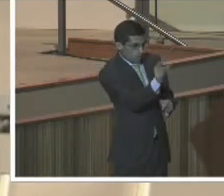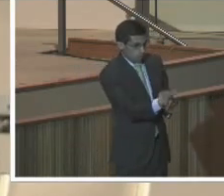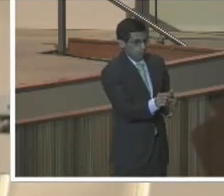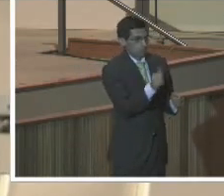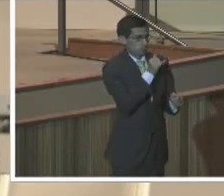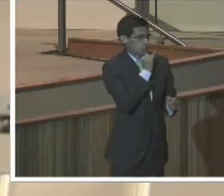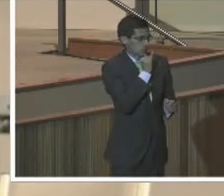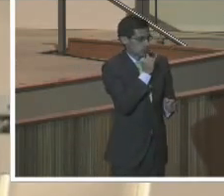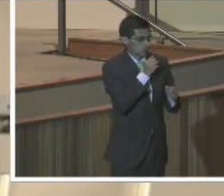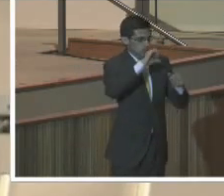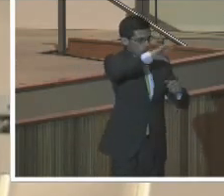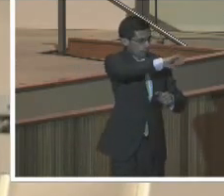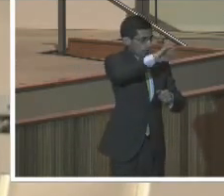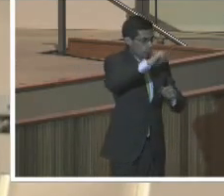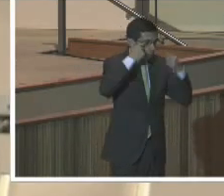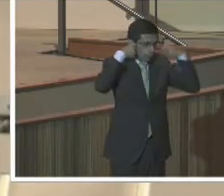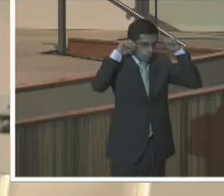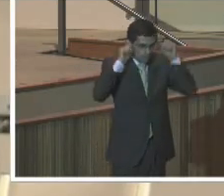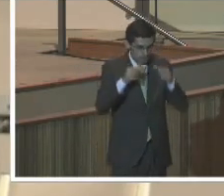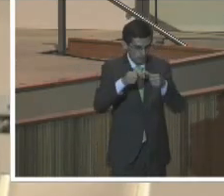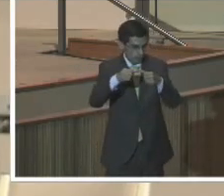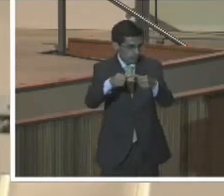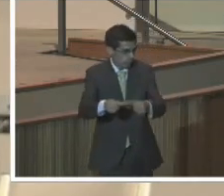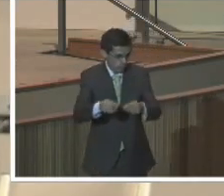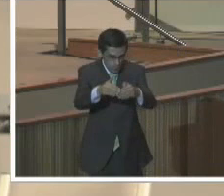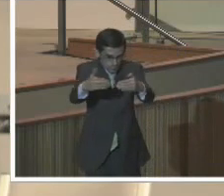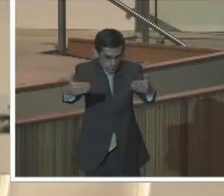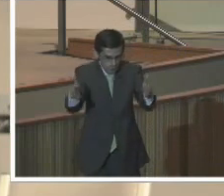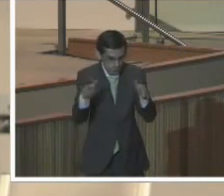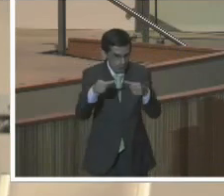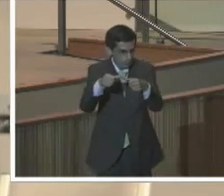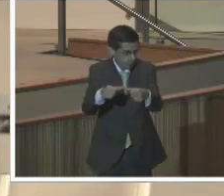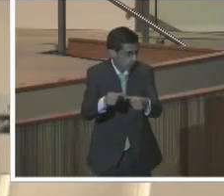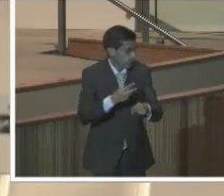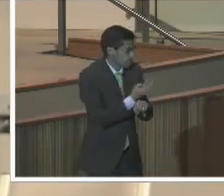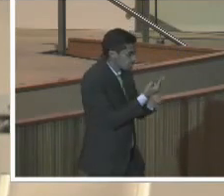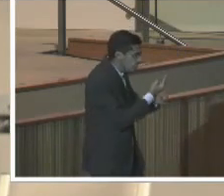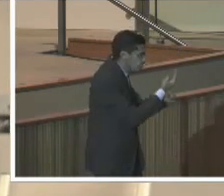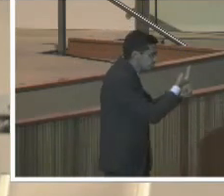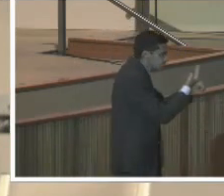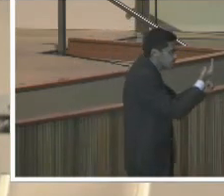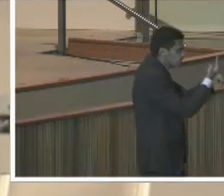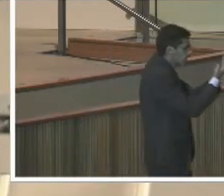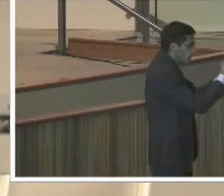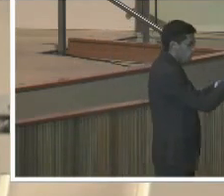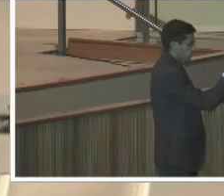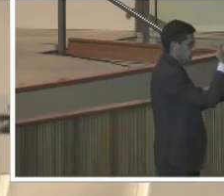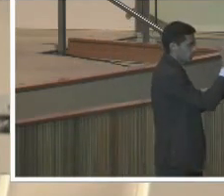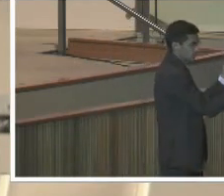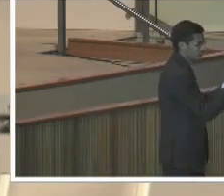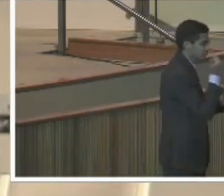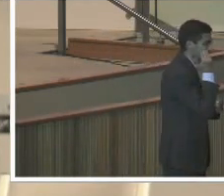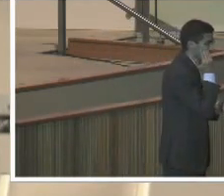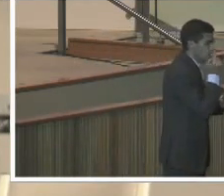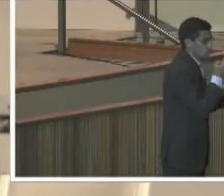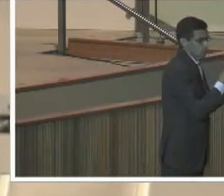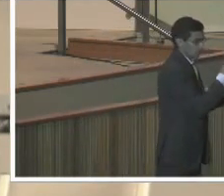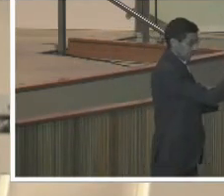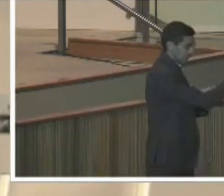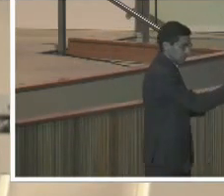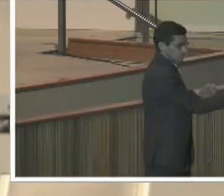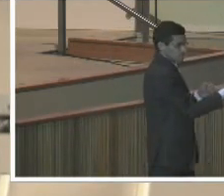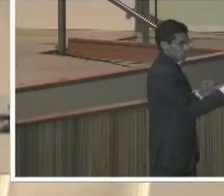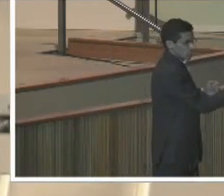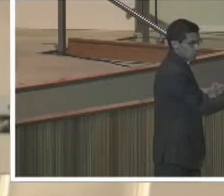as 99, vai procurar a perdida? Porque a ovelha perdida, sabendo ou não sabendo,